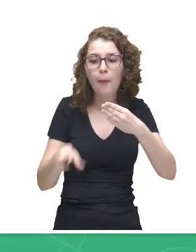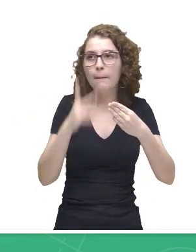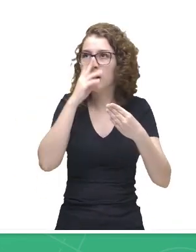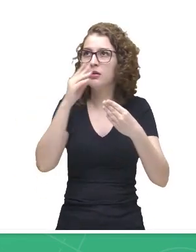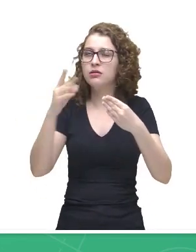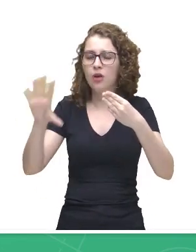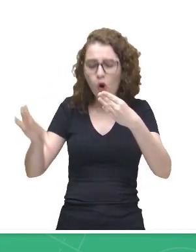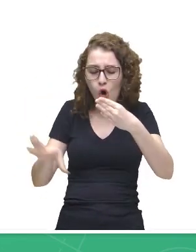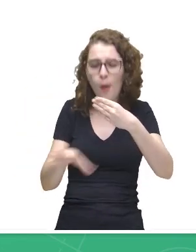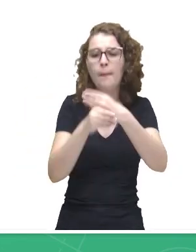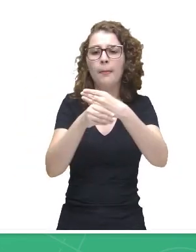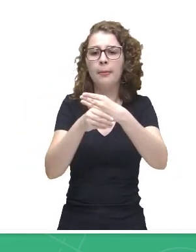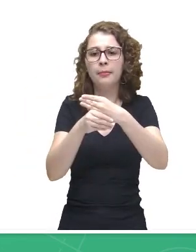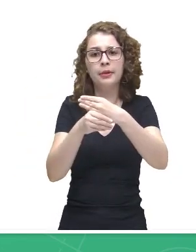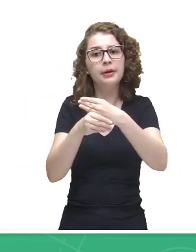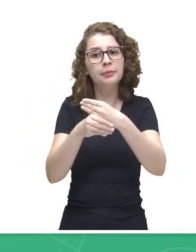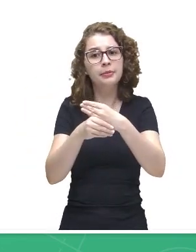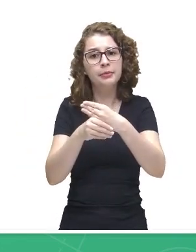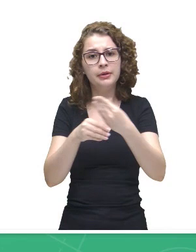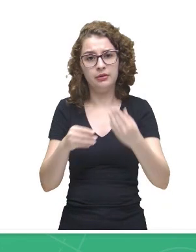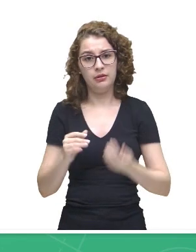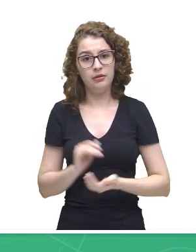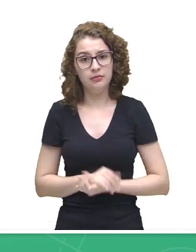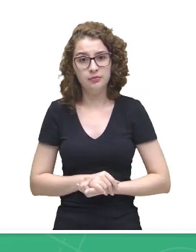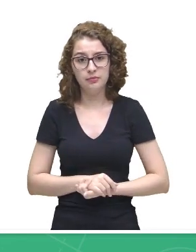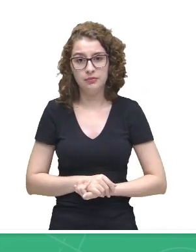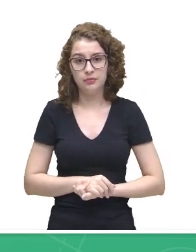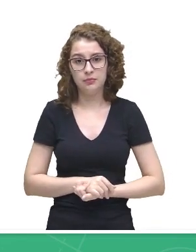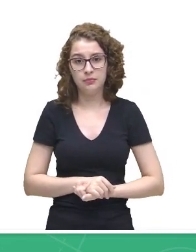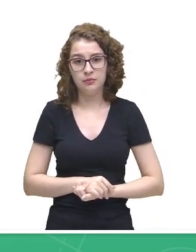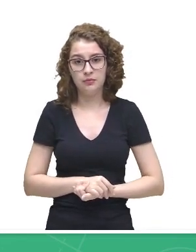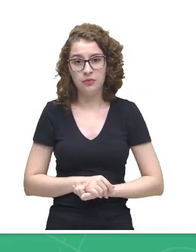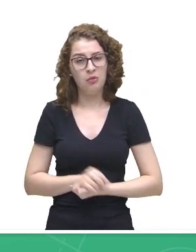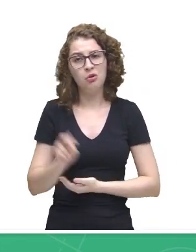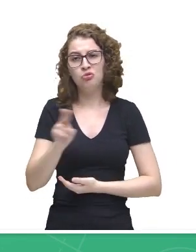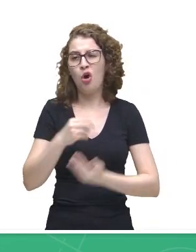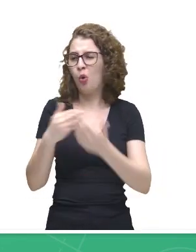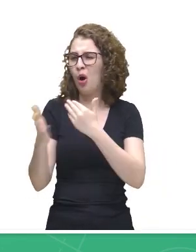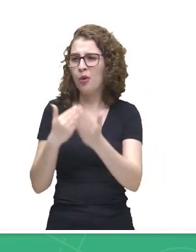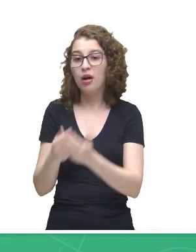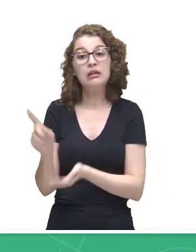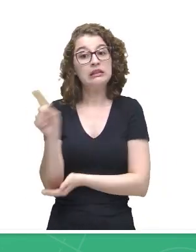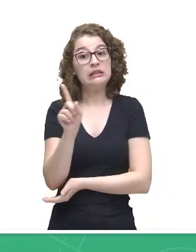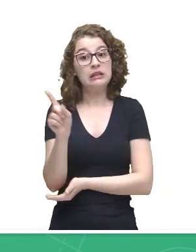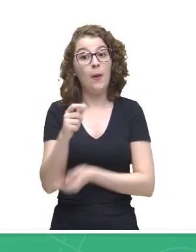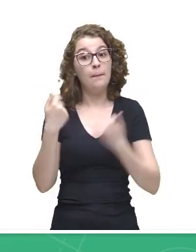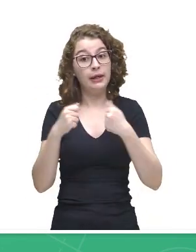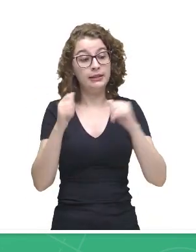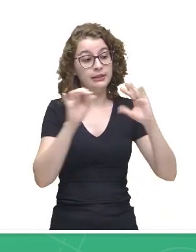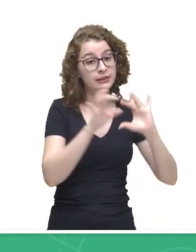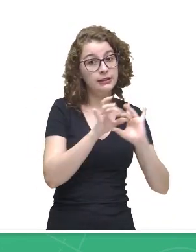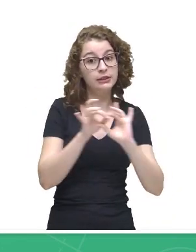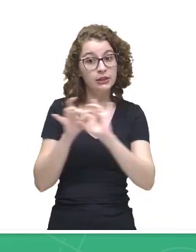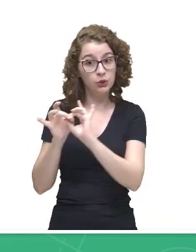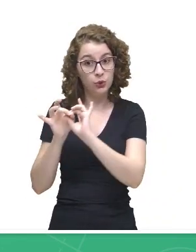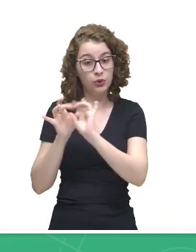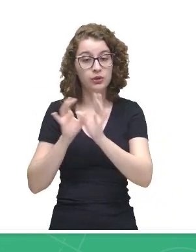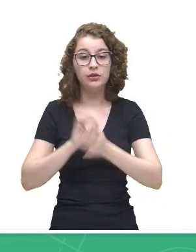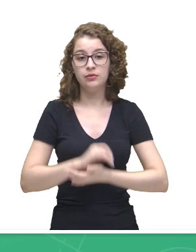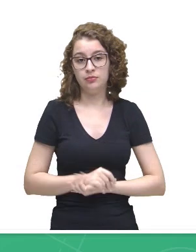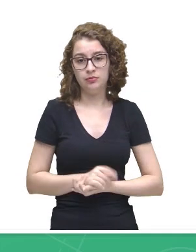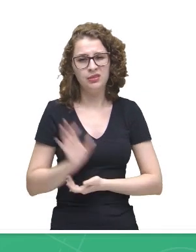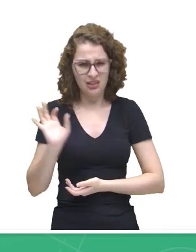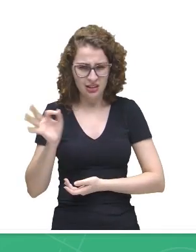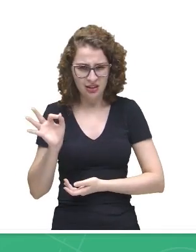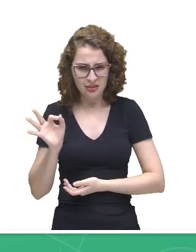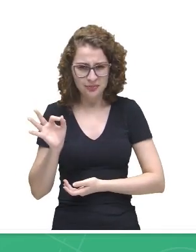Então, não usem assim do nada, porque você acha que tem que usar, tá? Tem que ter um contexto, right? Aqui, as explicativas,